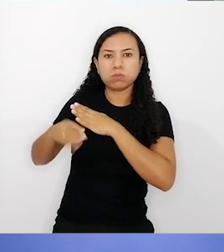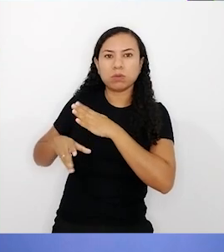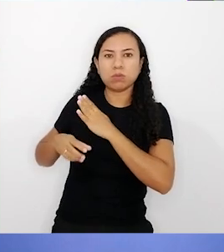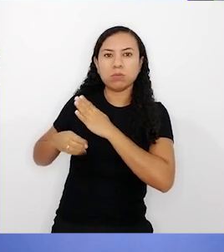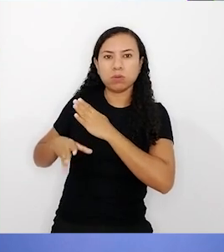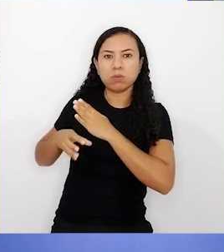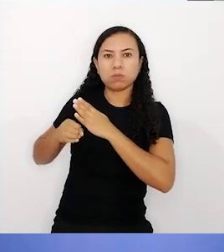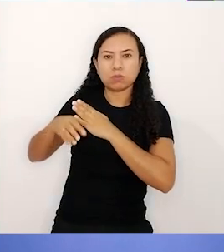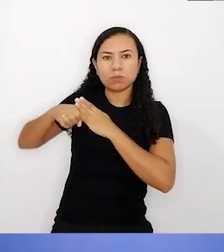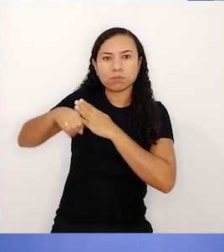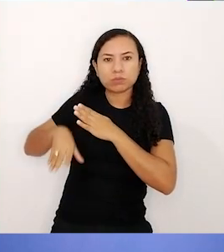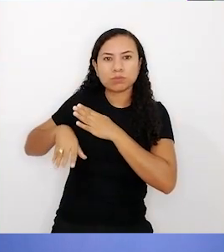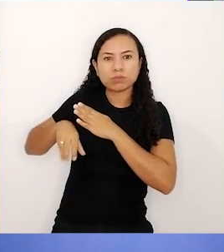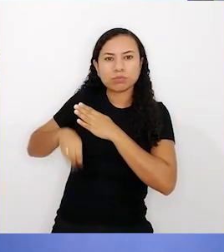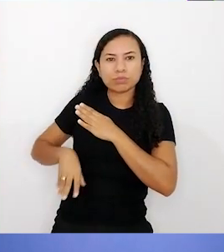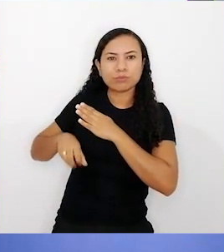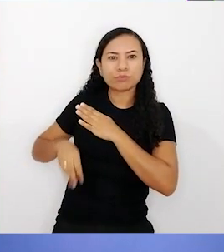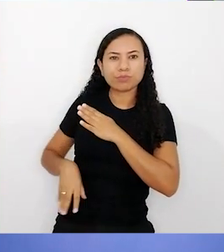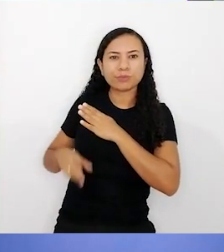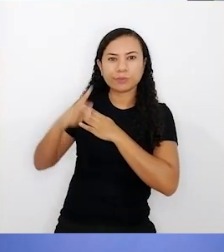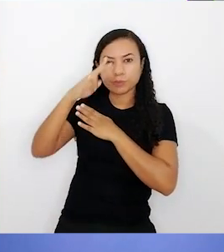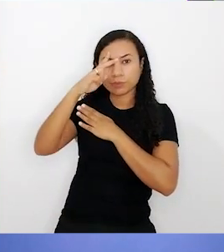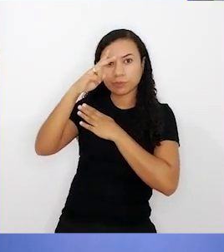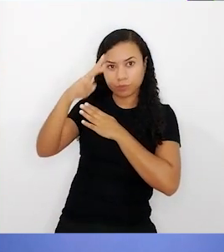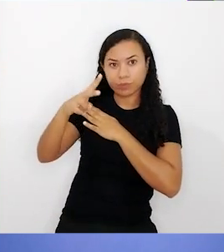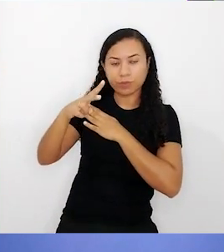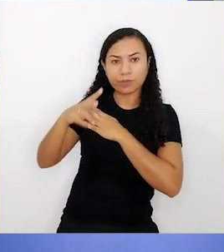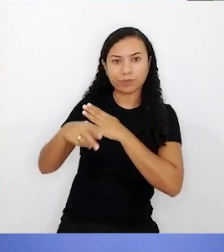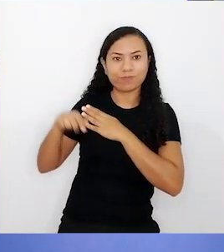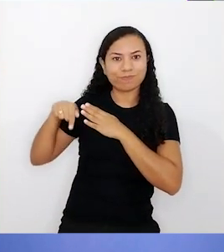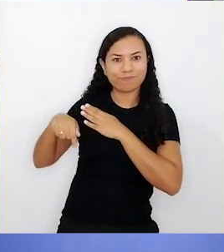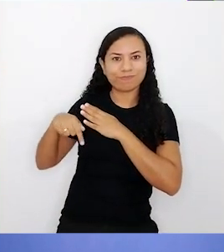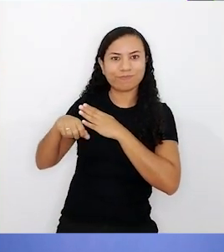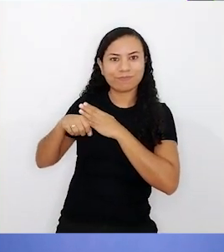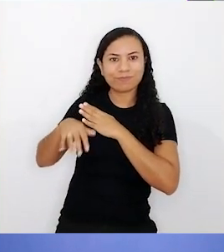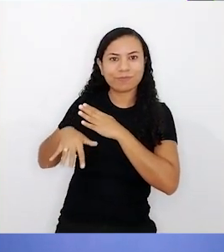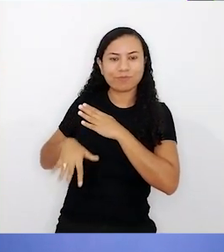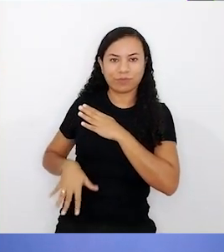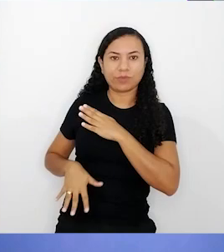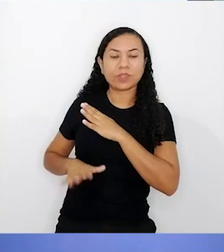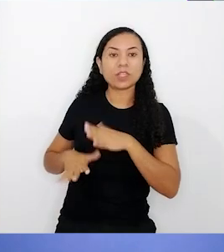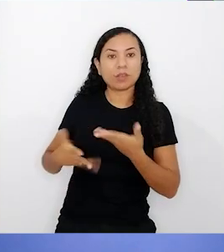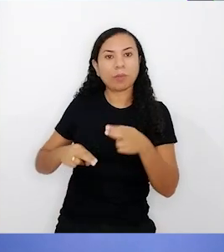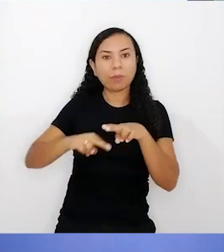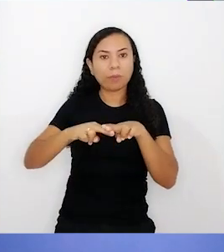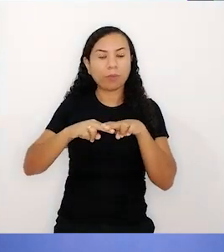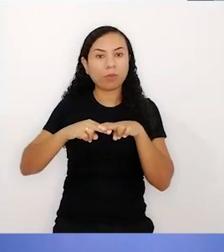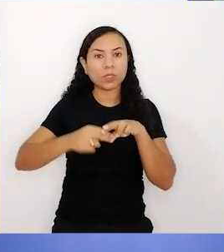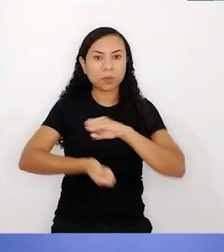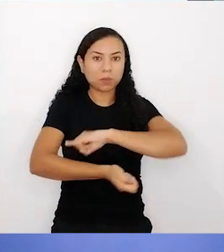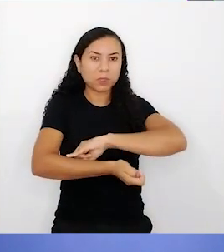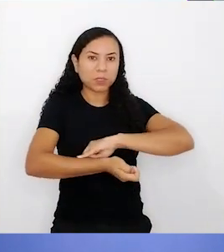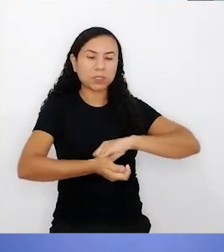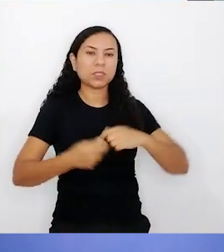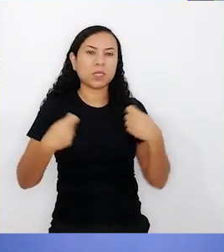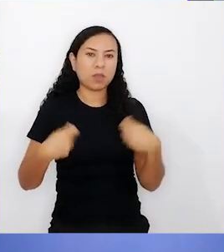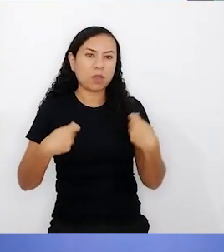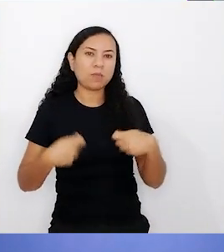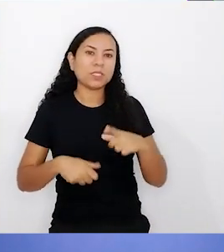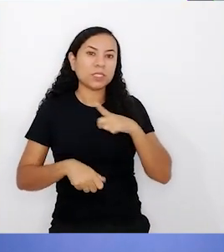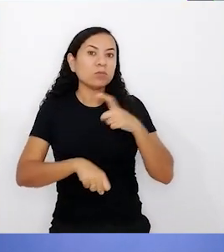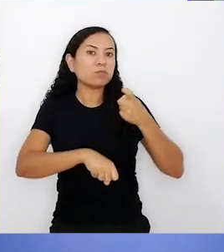dele e ele passa para as artérias. Dessa forma, a artéria ela precisa ser